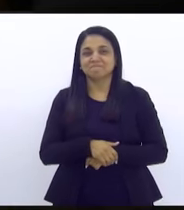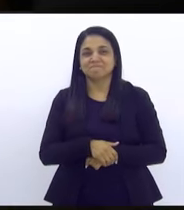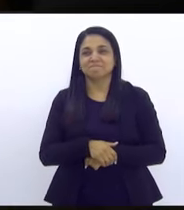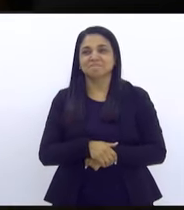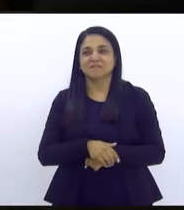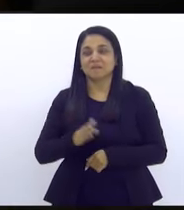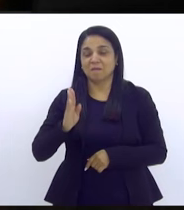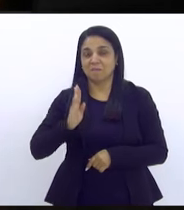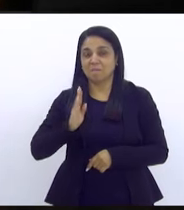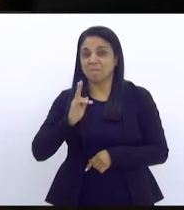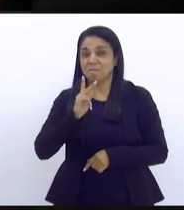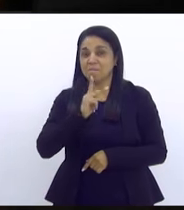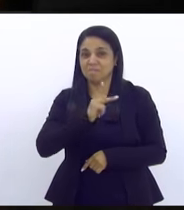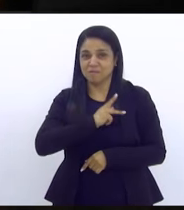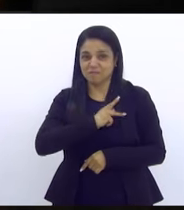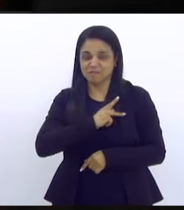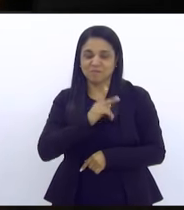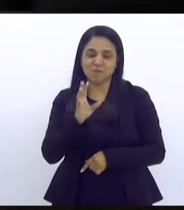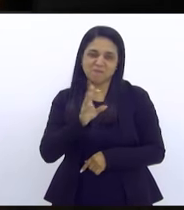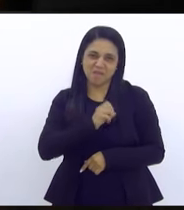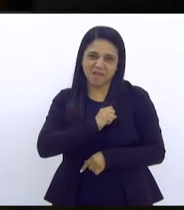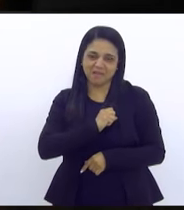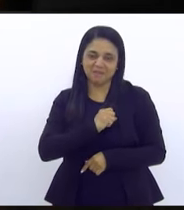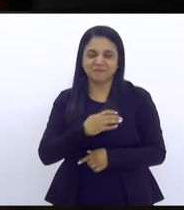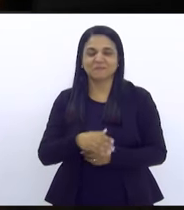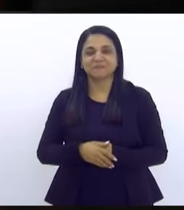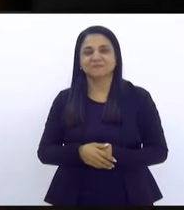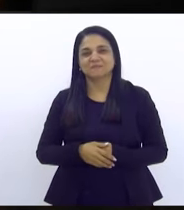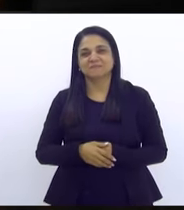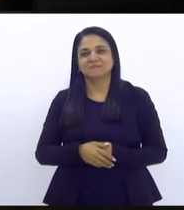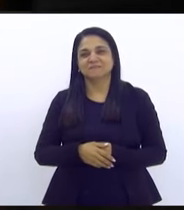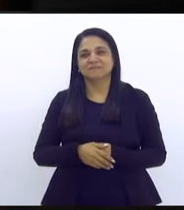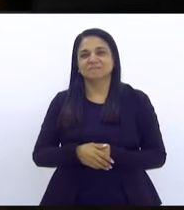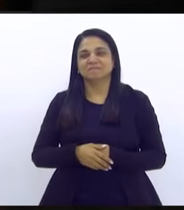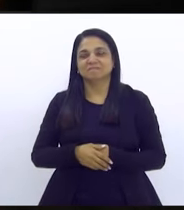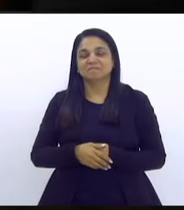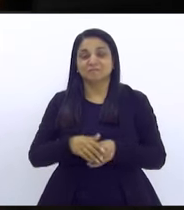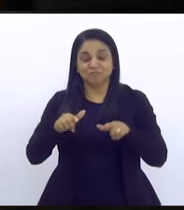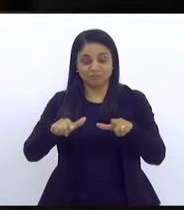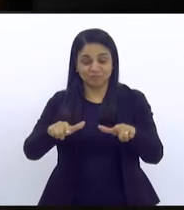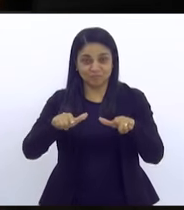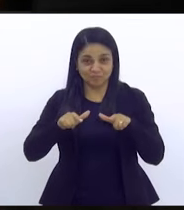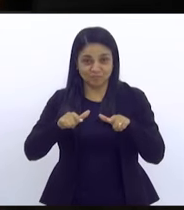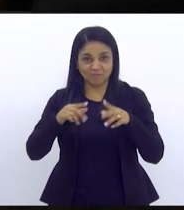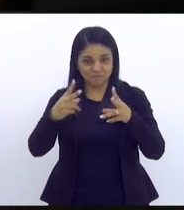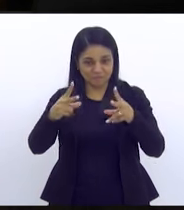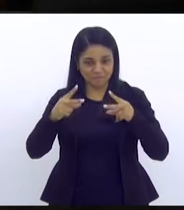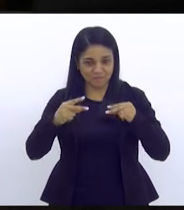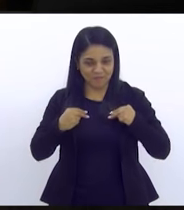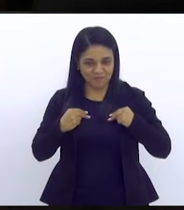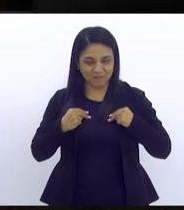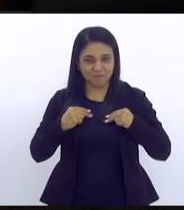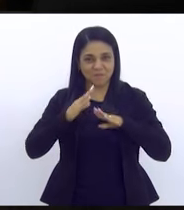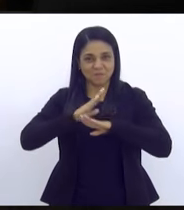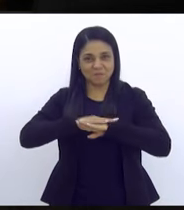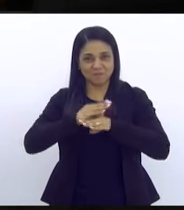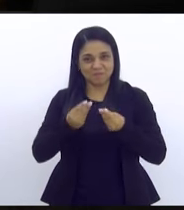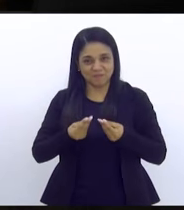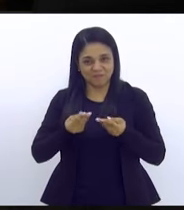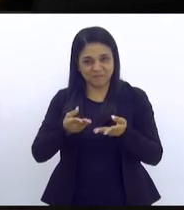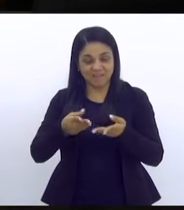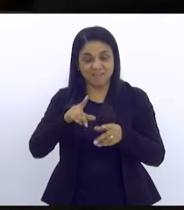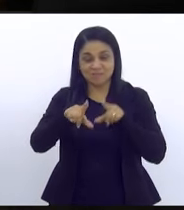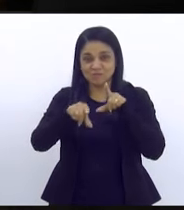Nosso Bispo amado e querido. Bom, é chegado o momento de entrega dos diplomas de mérito, né? Nós escolhemos